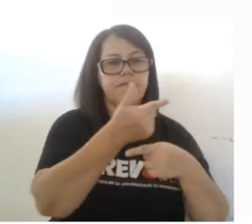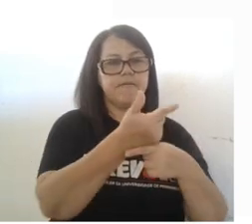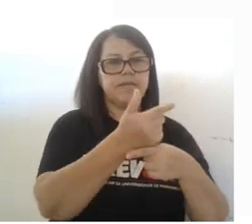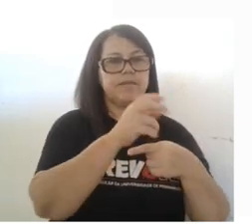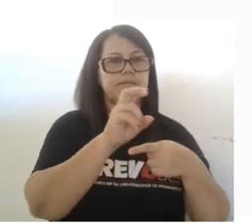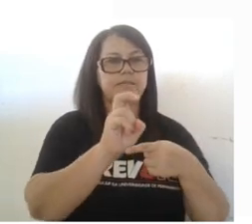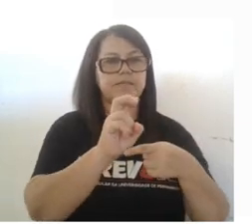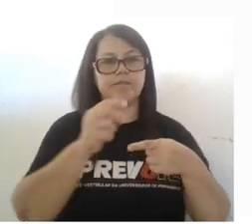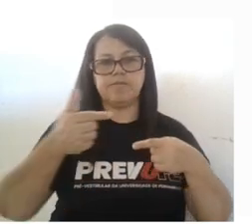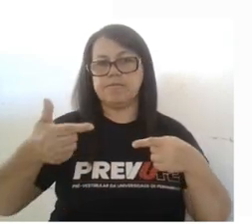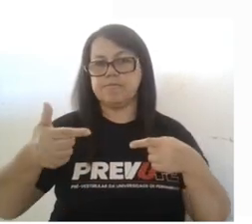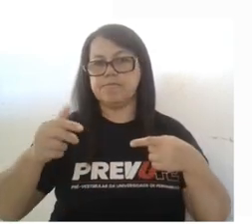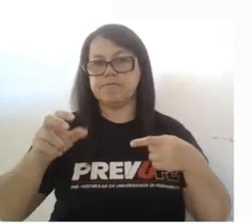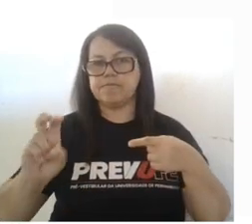25,